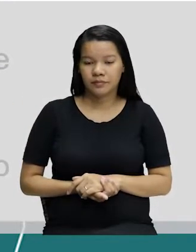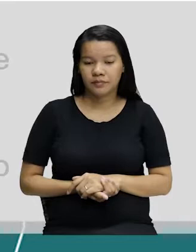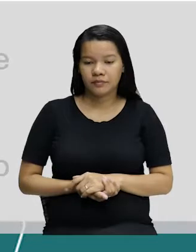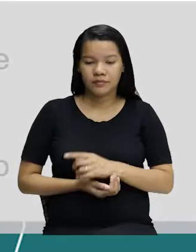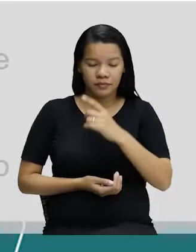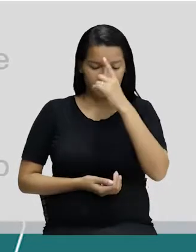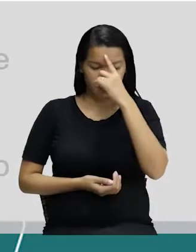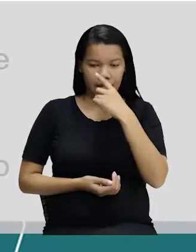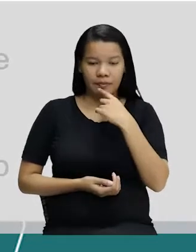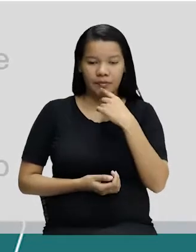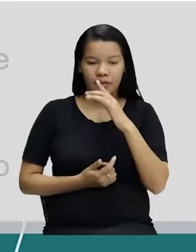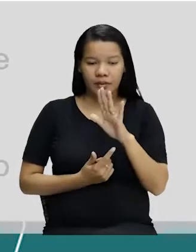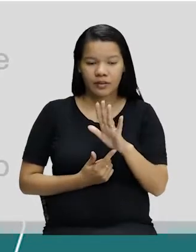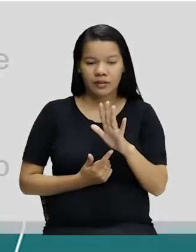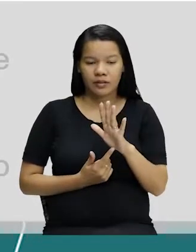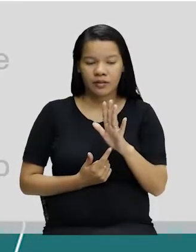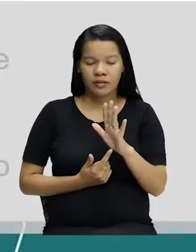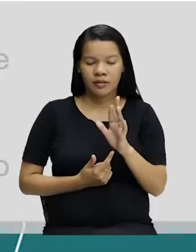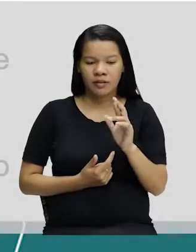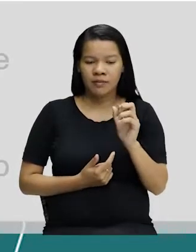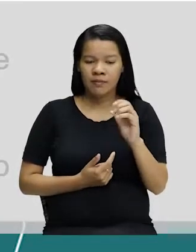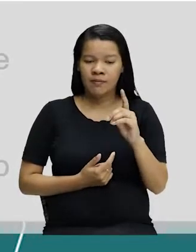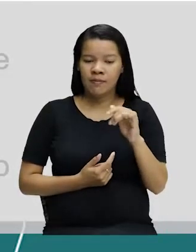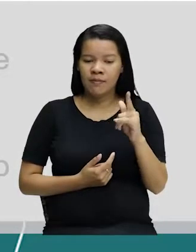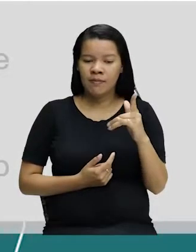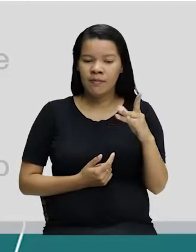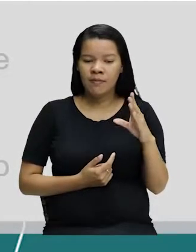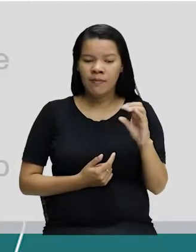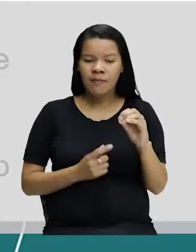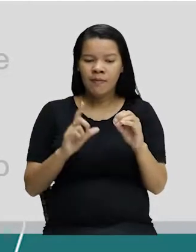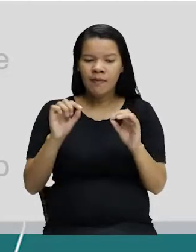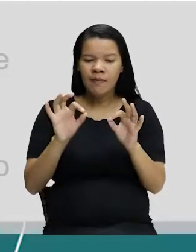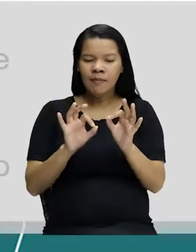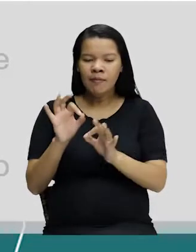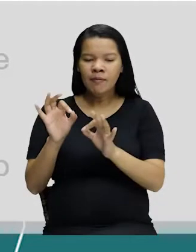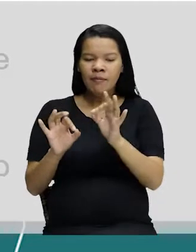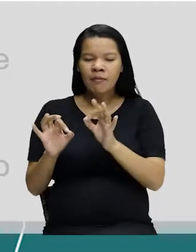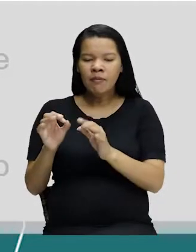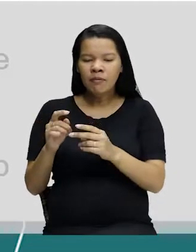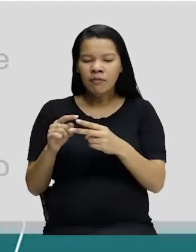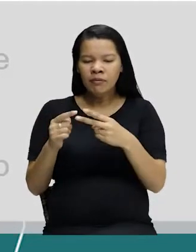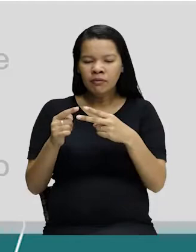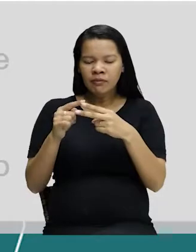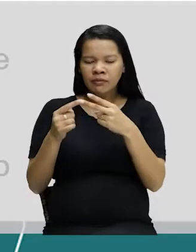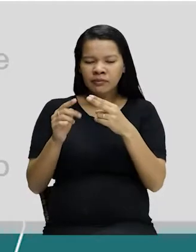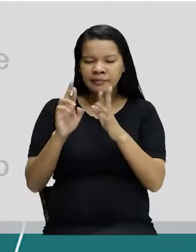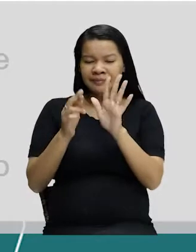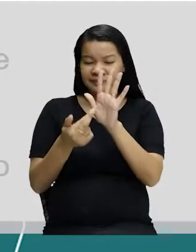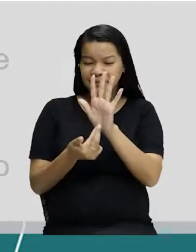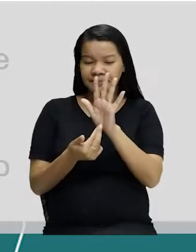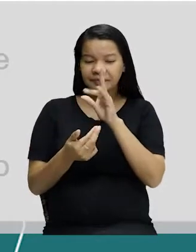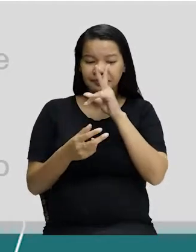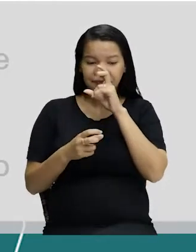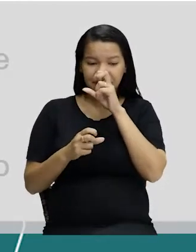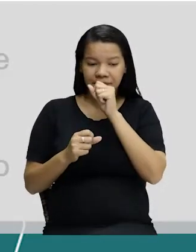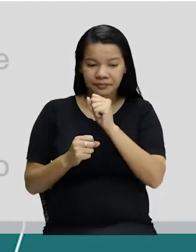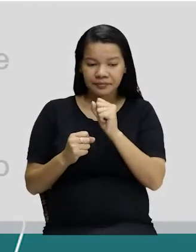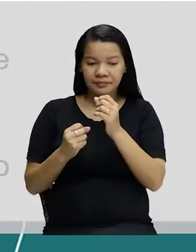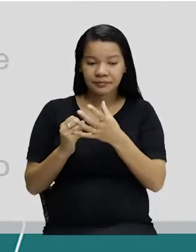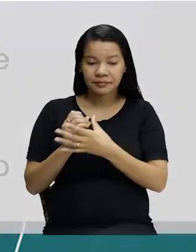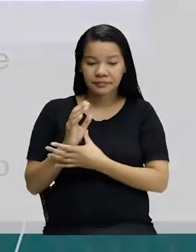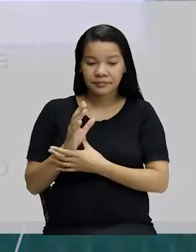tela. Então, a radiação esquematizada em 2 representa o poder de penetração das partículas